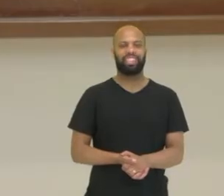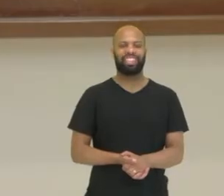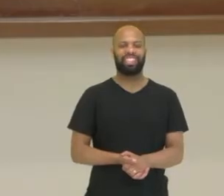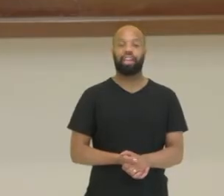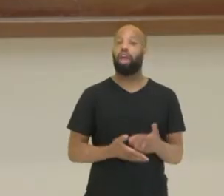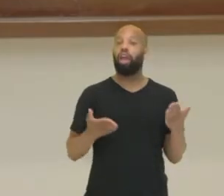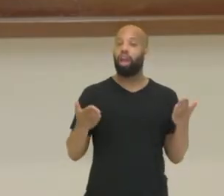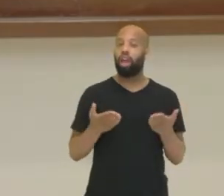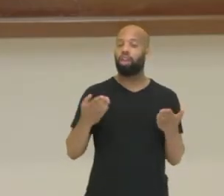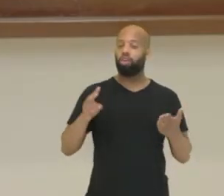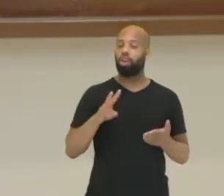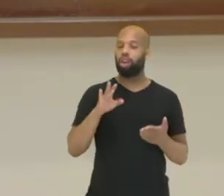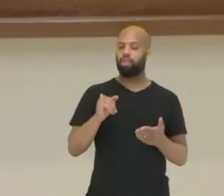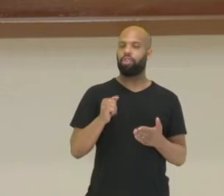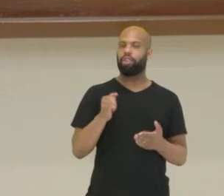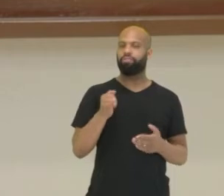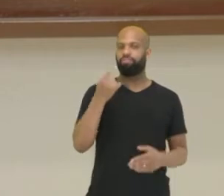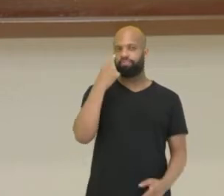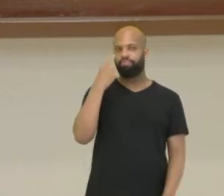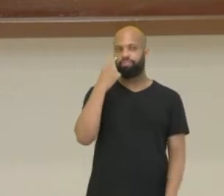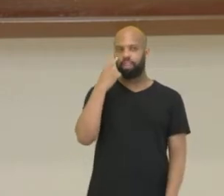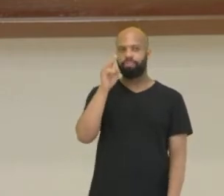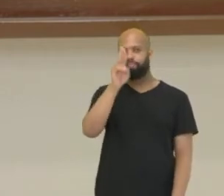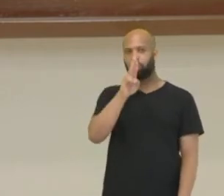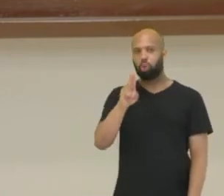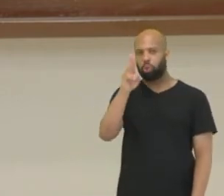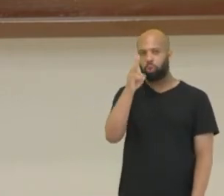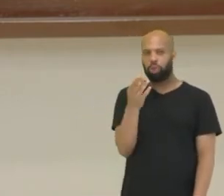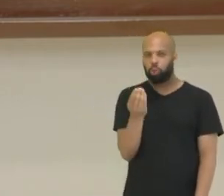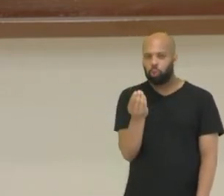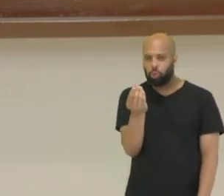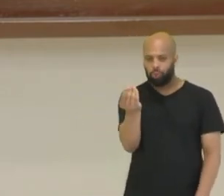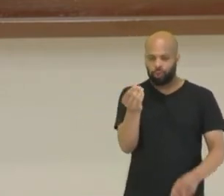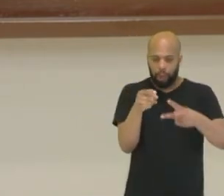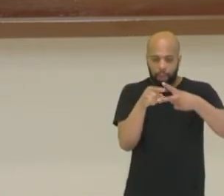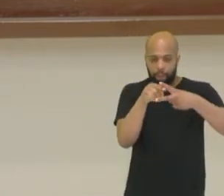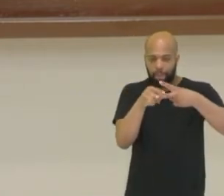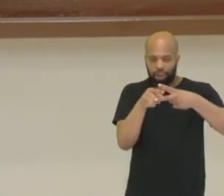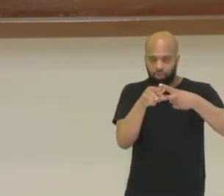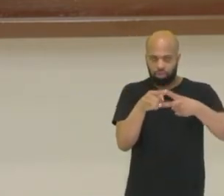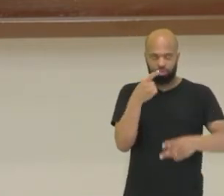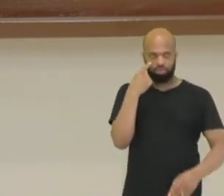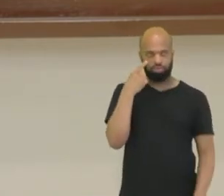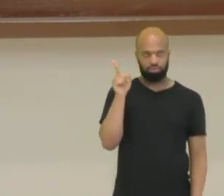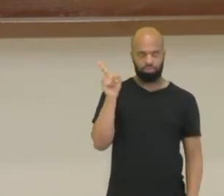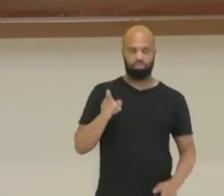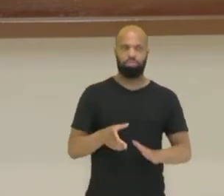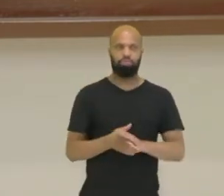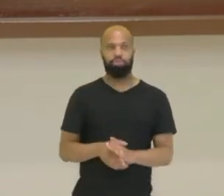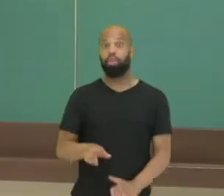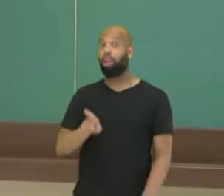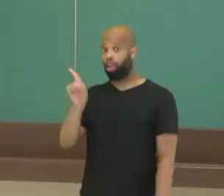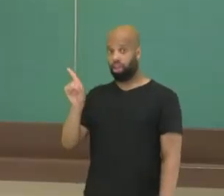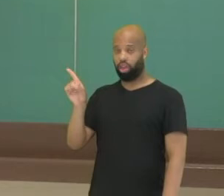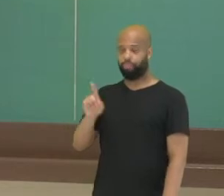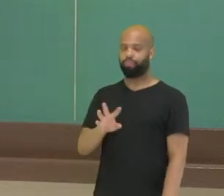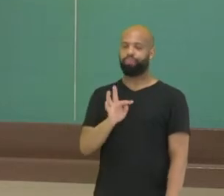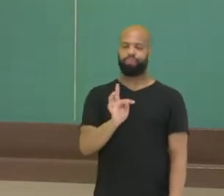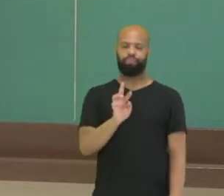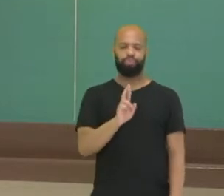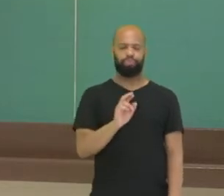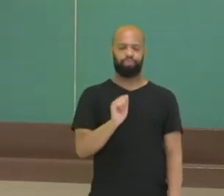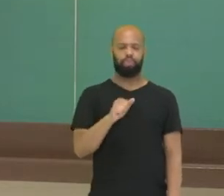Então agora nós vamos fazer a medida desses ângulos de rotação usando o transferidor. Confere comigo? Olha lá. Vou